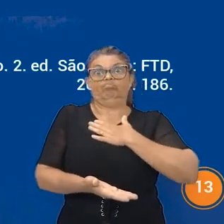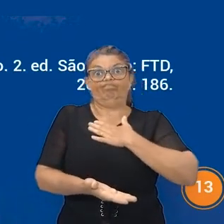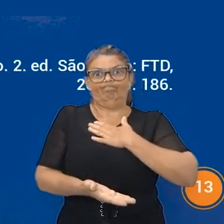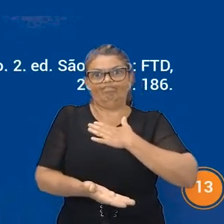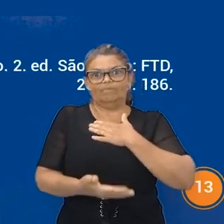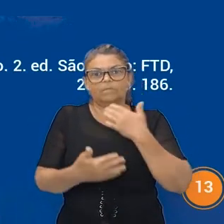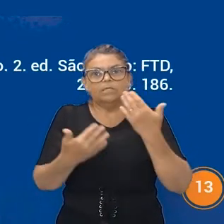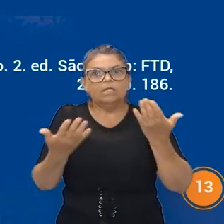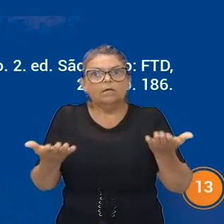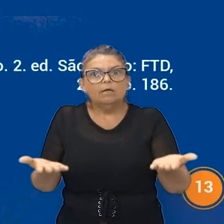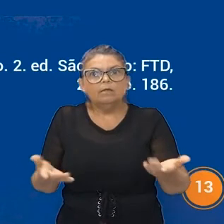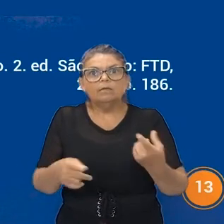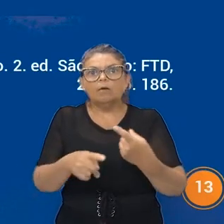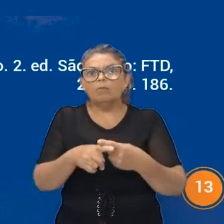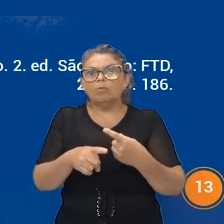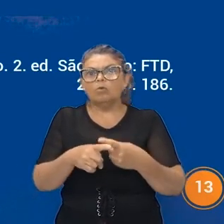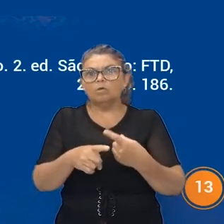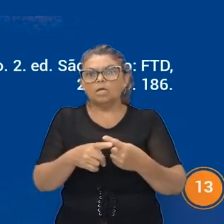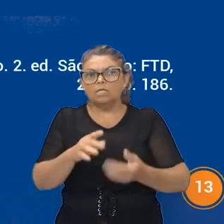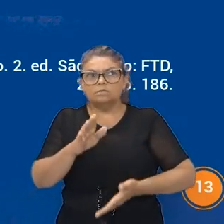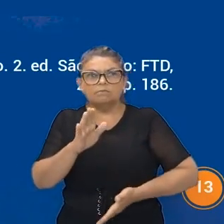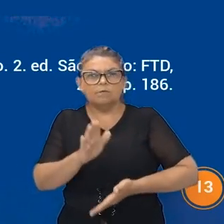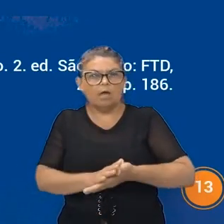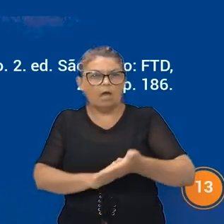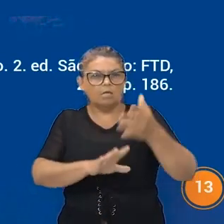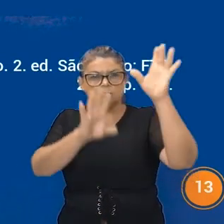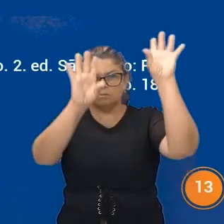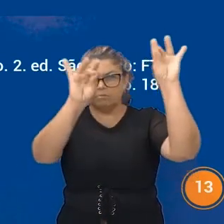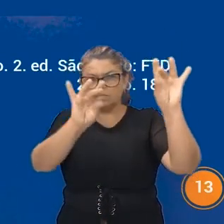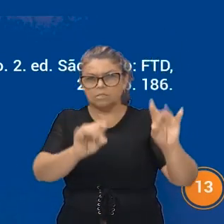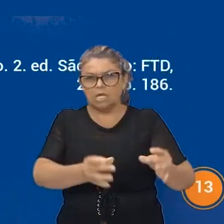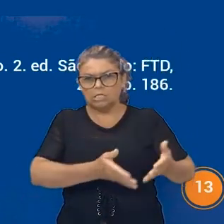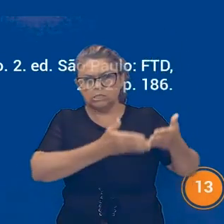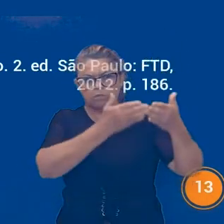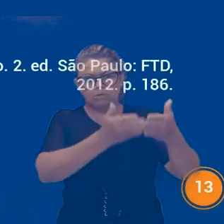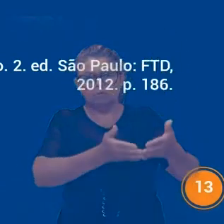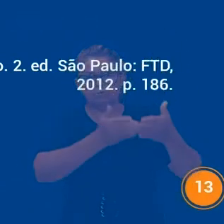motivo porque as grandes navegações serão extremamente necessárias.